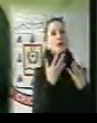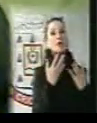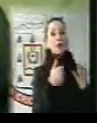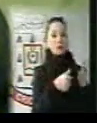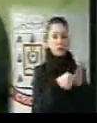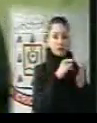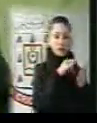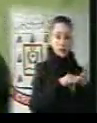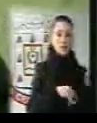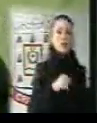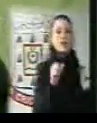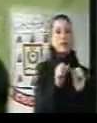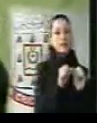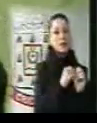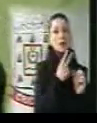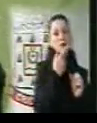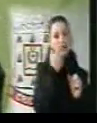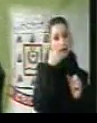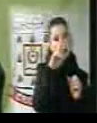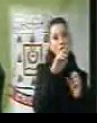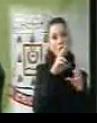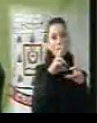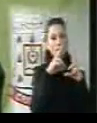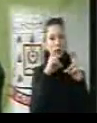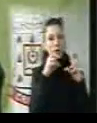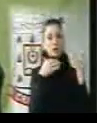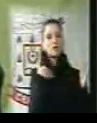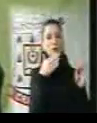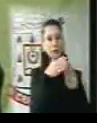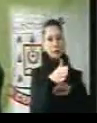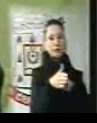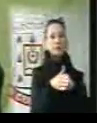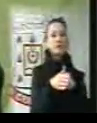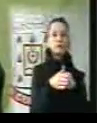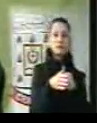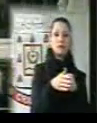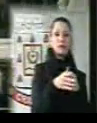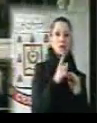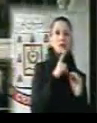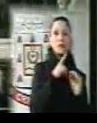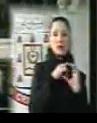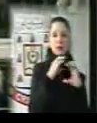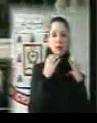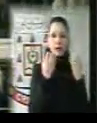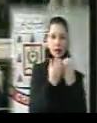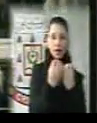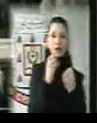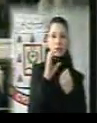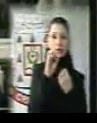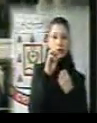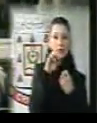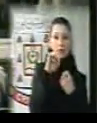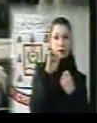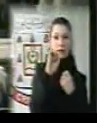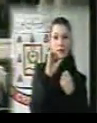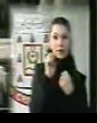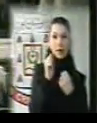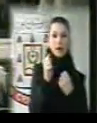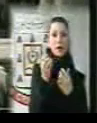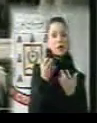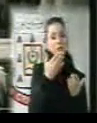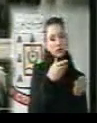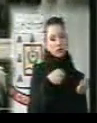assim que retornar a Florianópolis, vou encaminhar, já sei que tem a comunidade da Colmeia que vai me entregar um